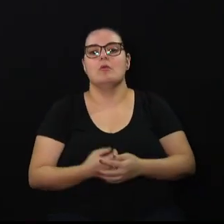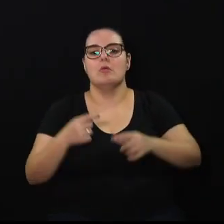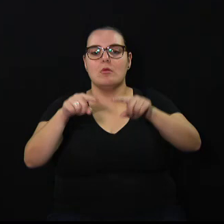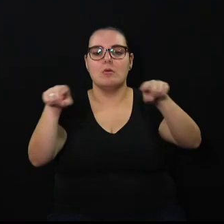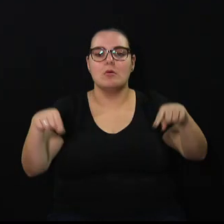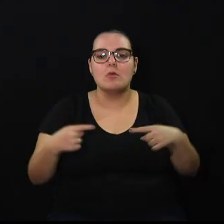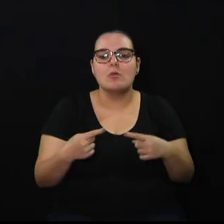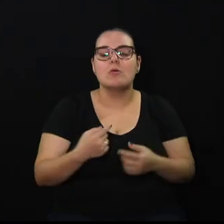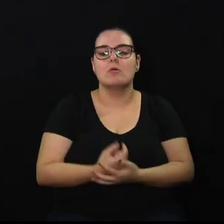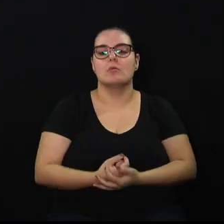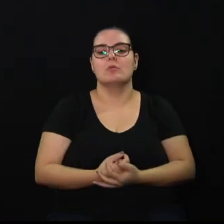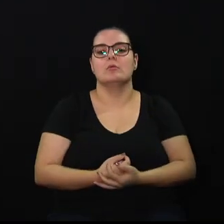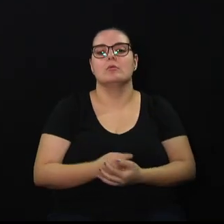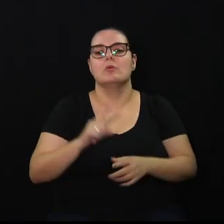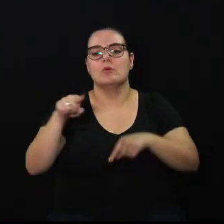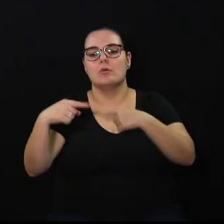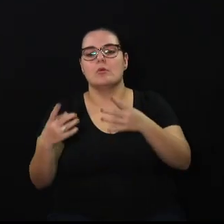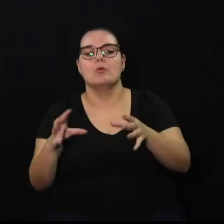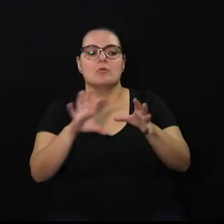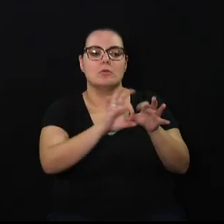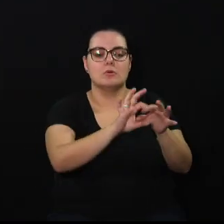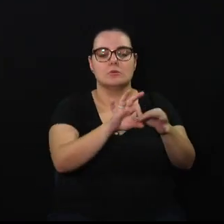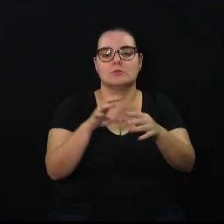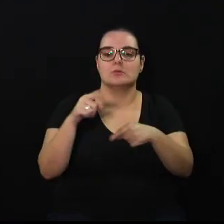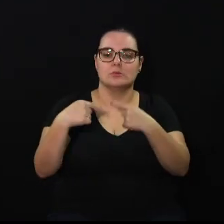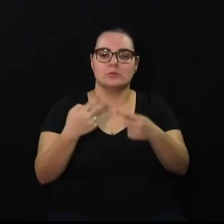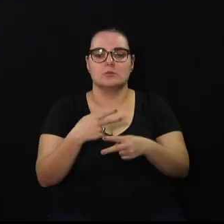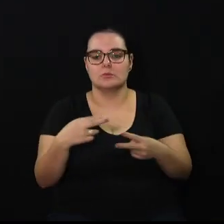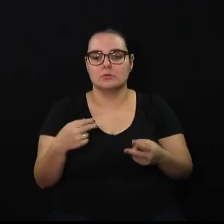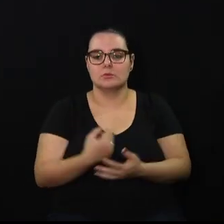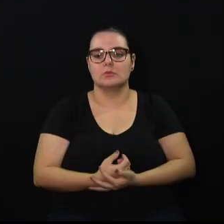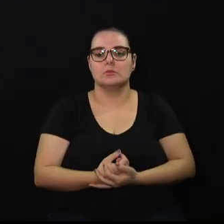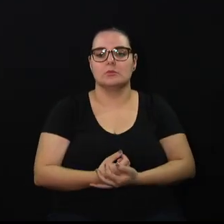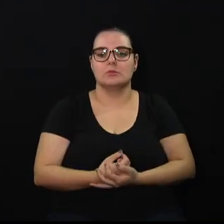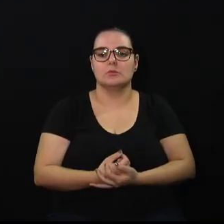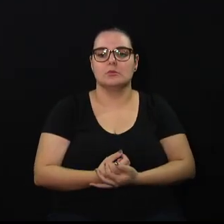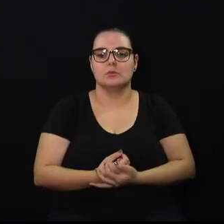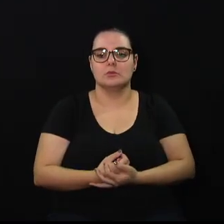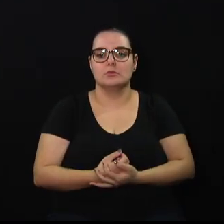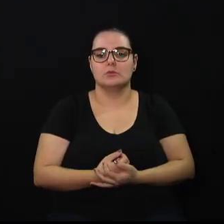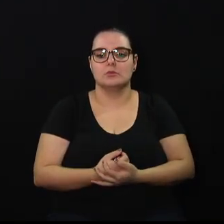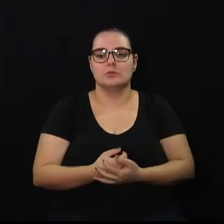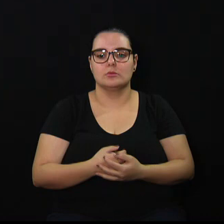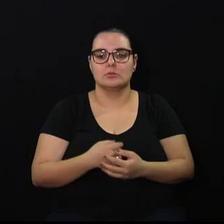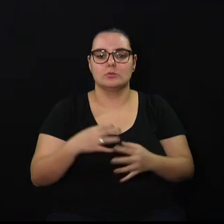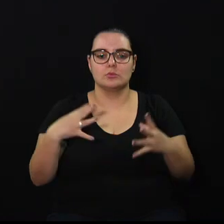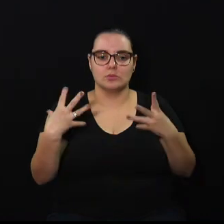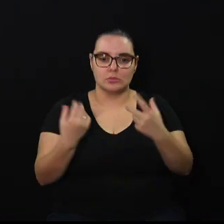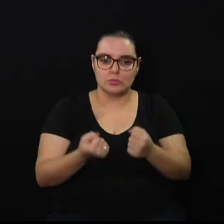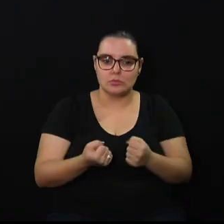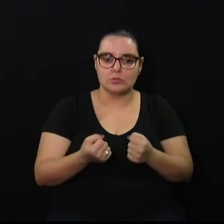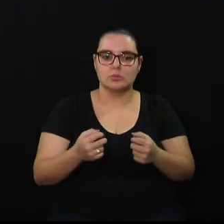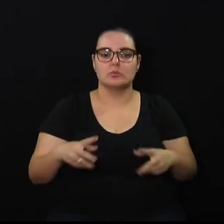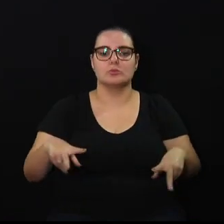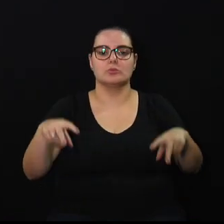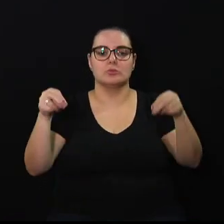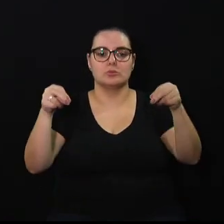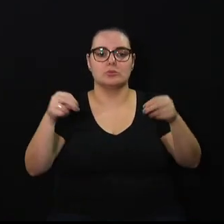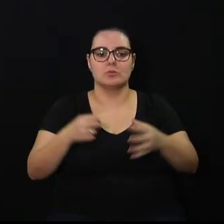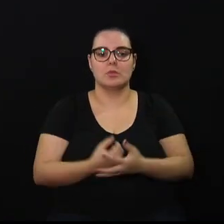associados com os outros né por cá por causa dos equipamentos da integração sensorial suspensos